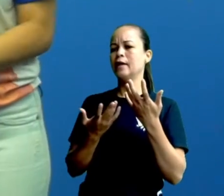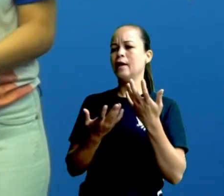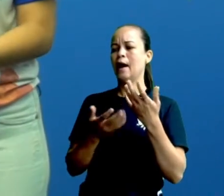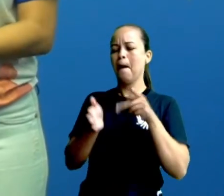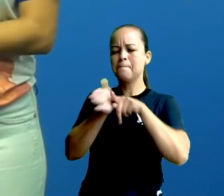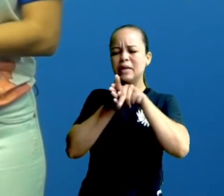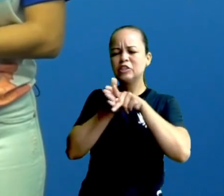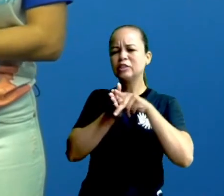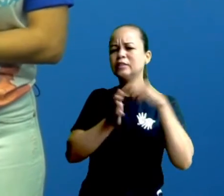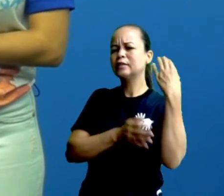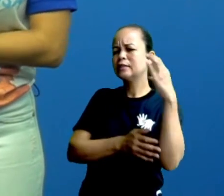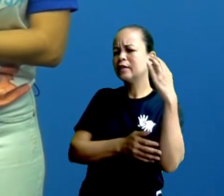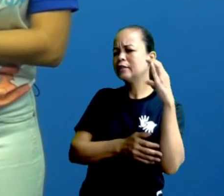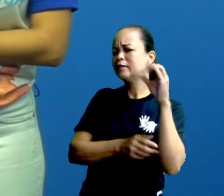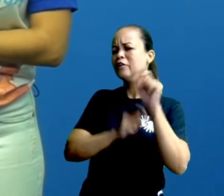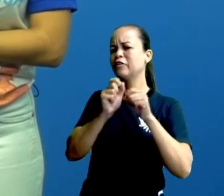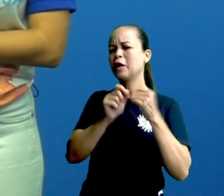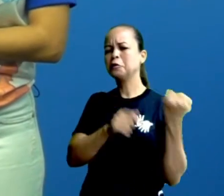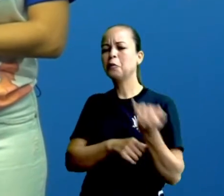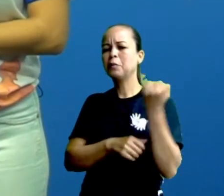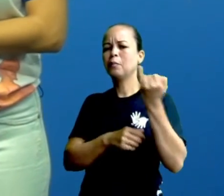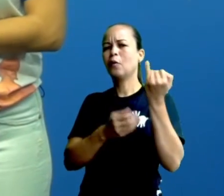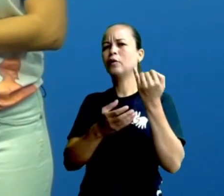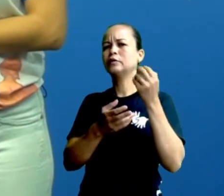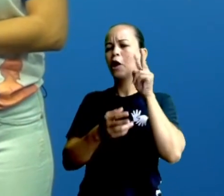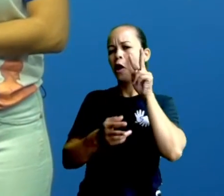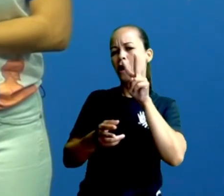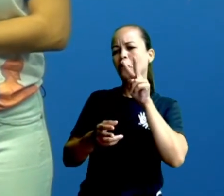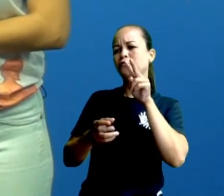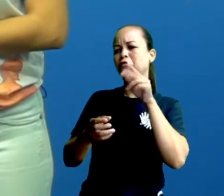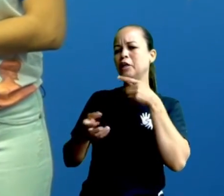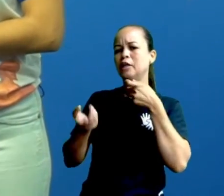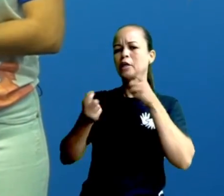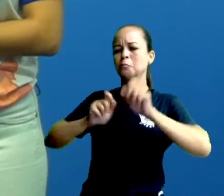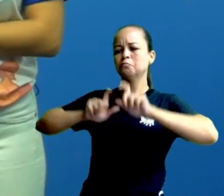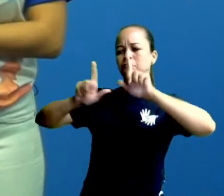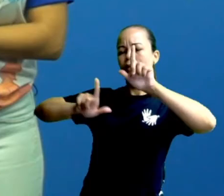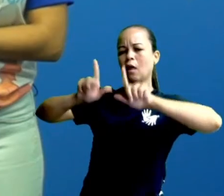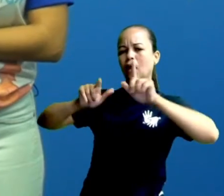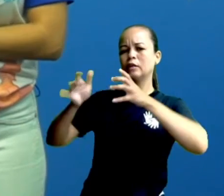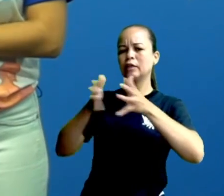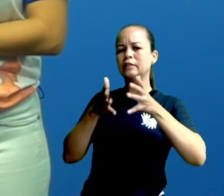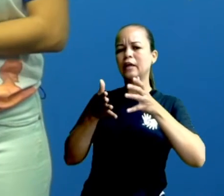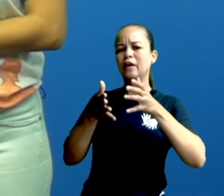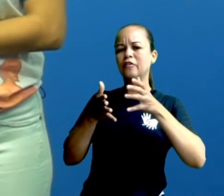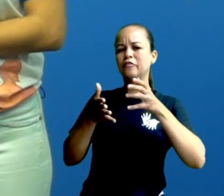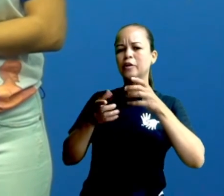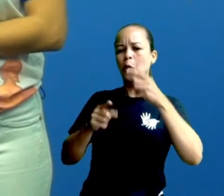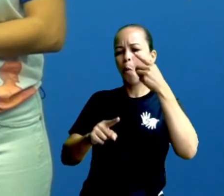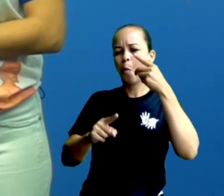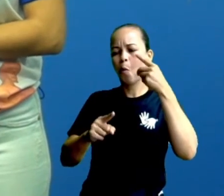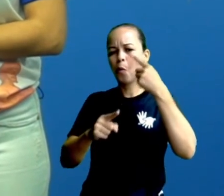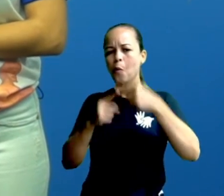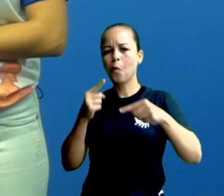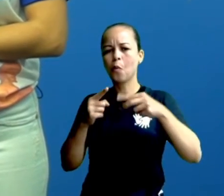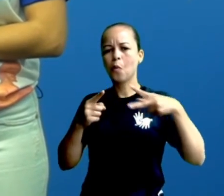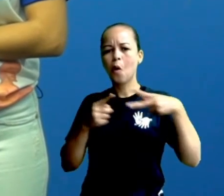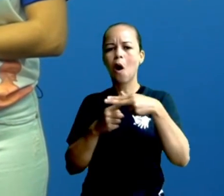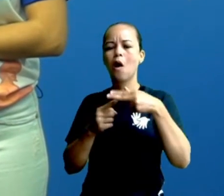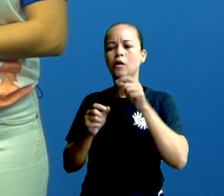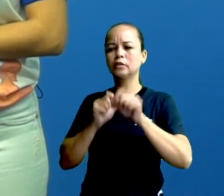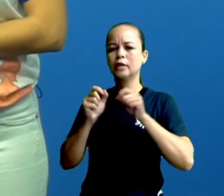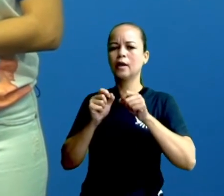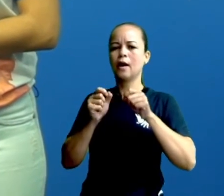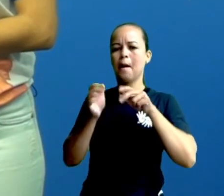recentemente nos jornais que houve um corte nas verbas de incentivo à pesquisa científica